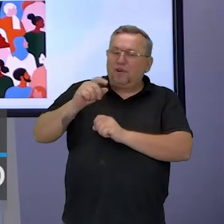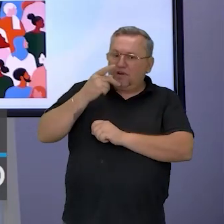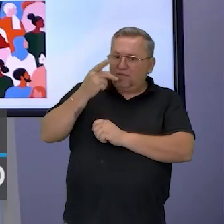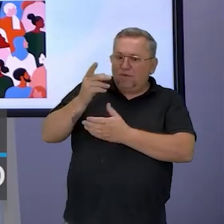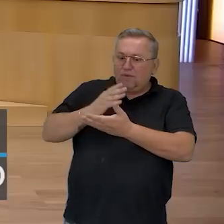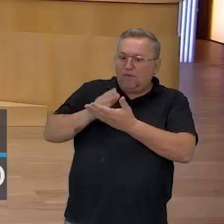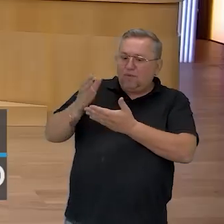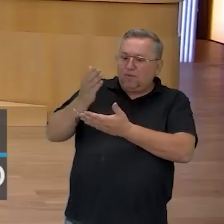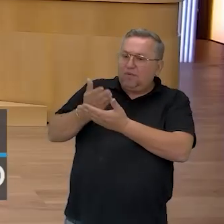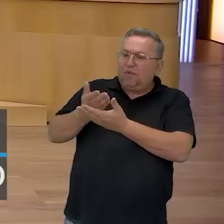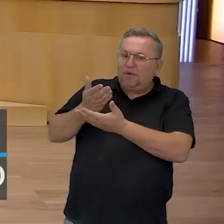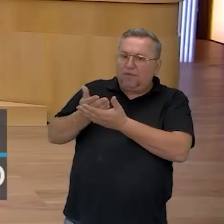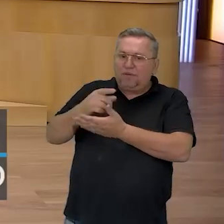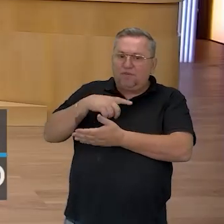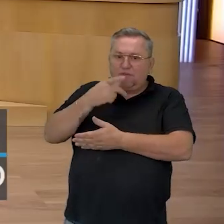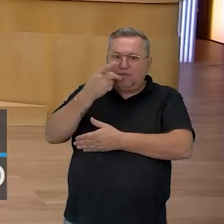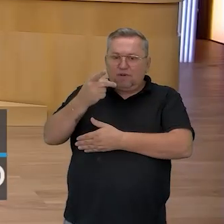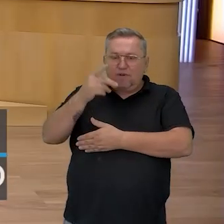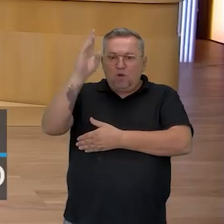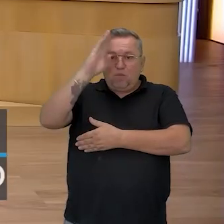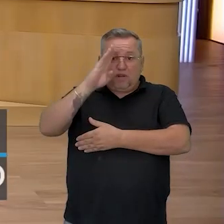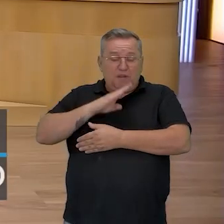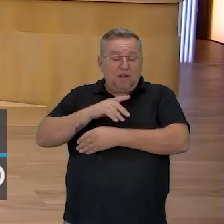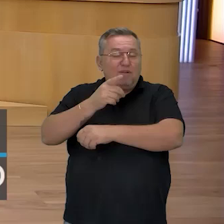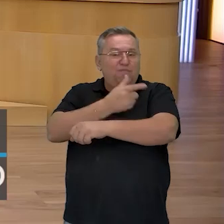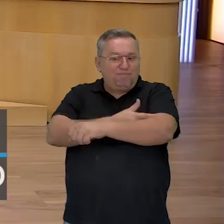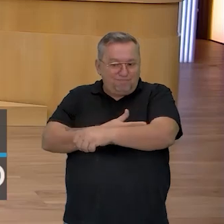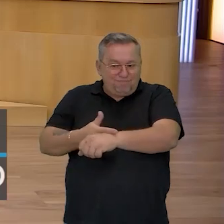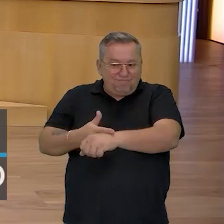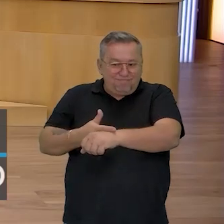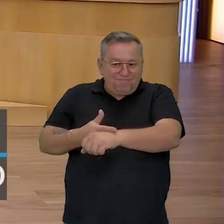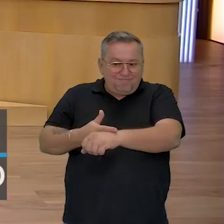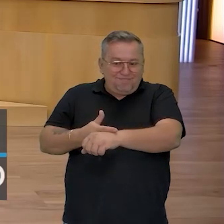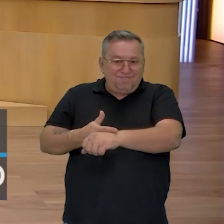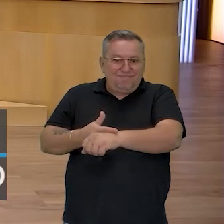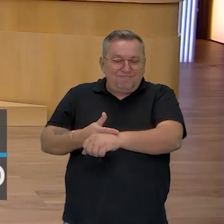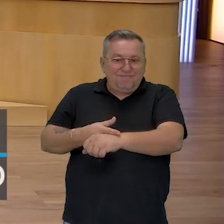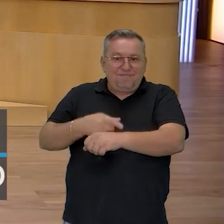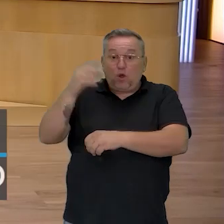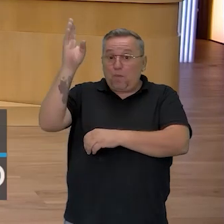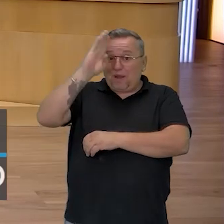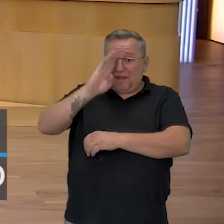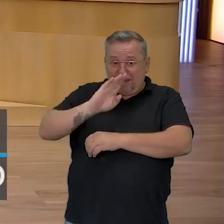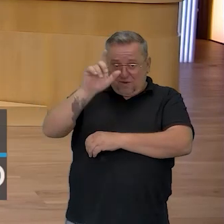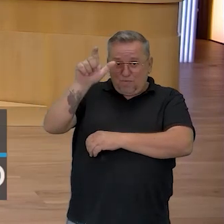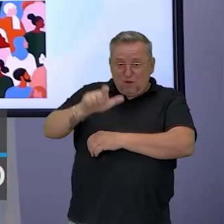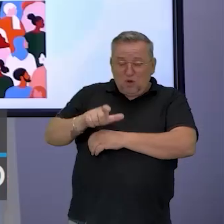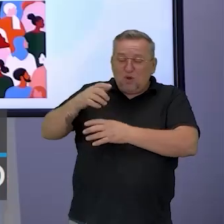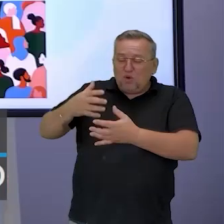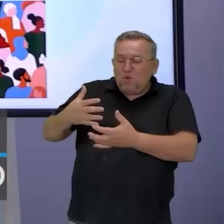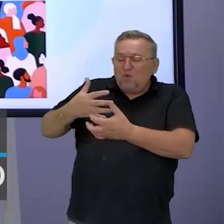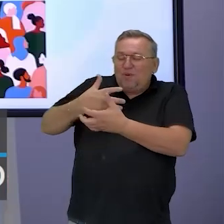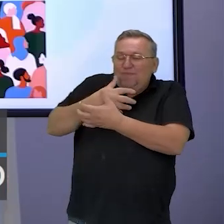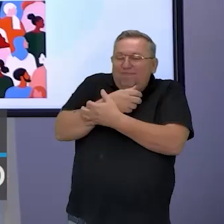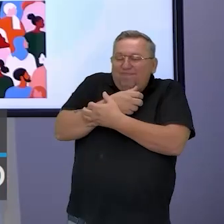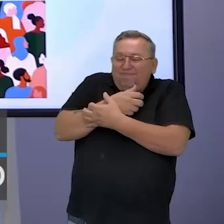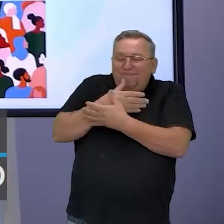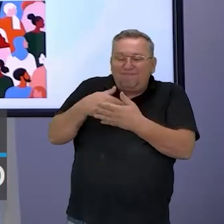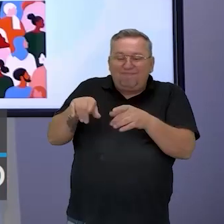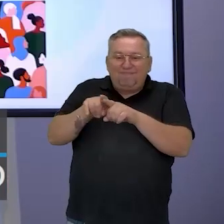comecinho da aula. Ela tinha falado que o brasileiro é cordial, que o brasileiro é acolhedor, caloroso.